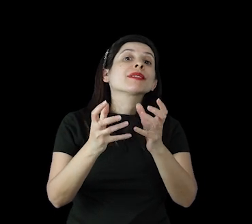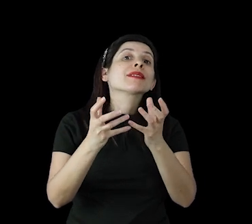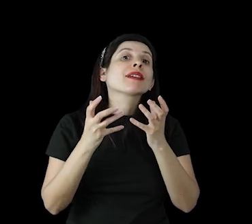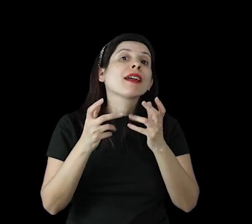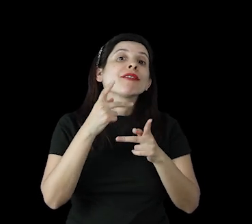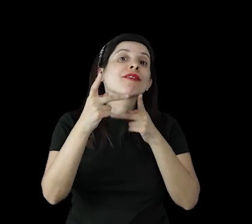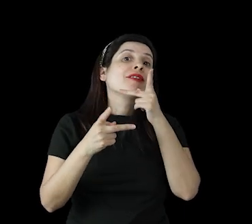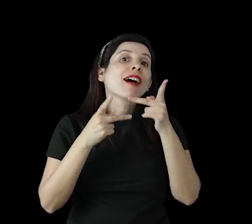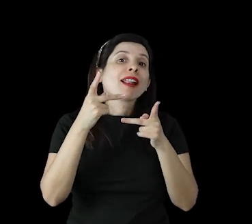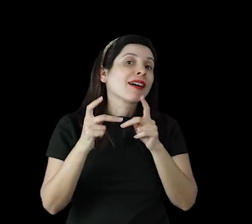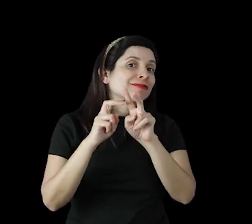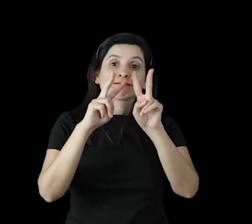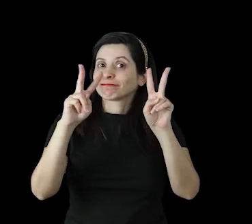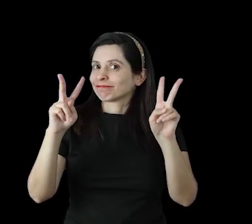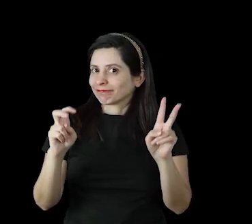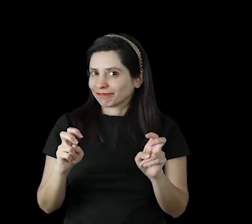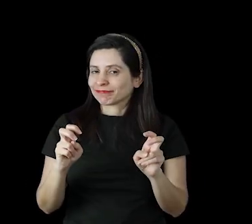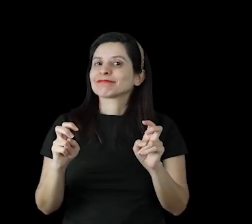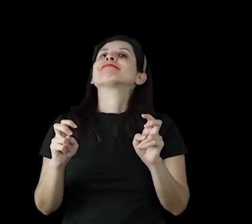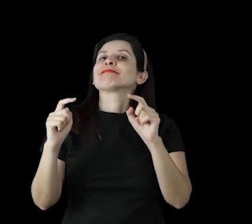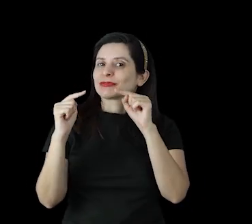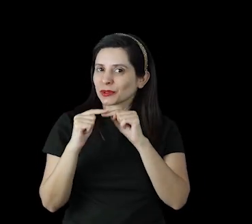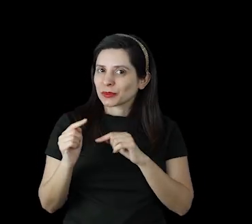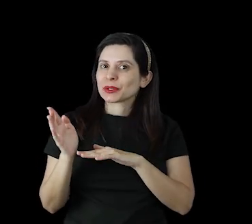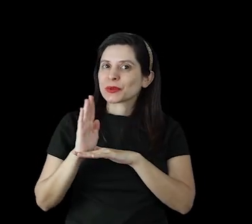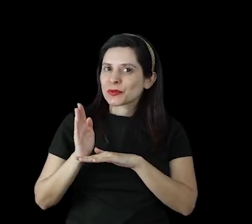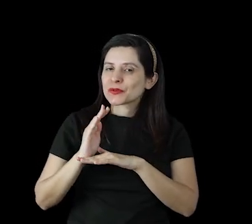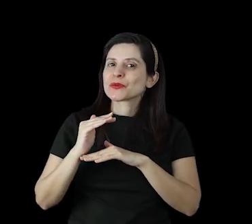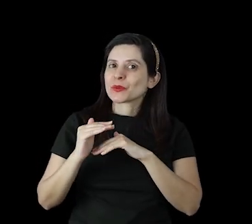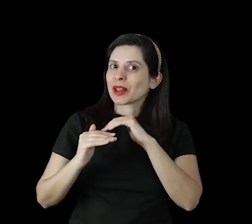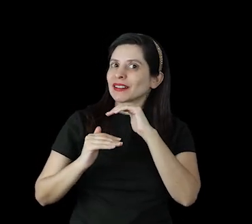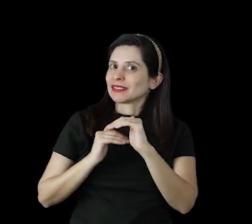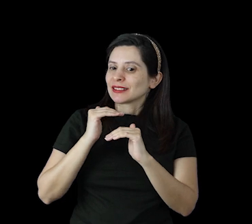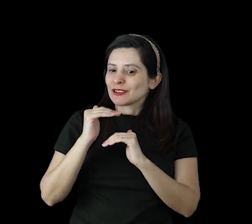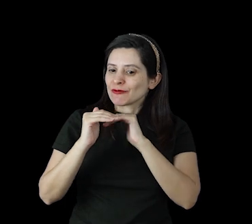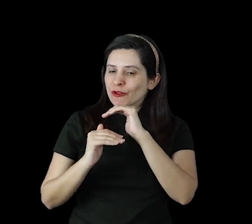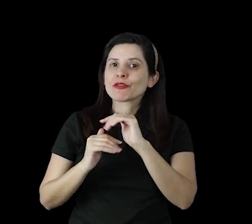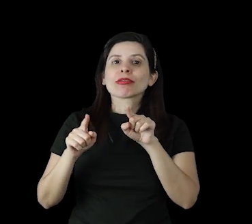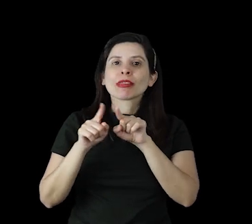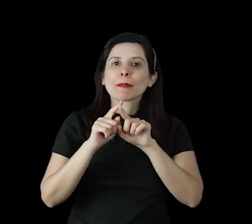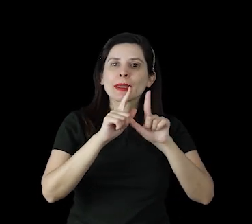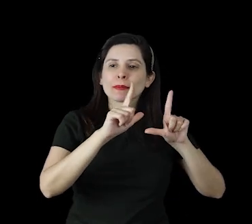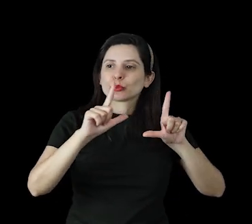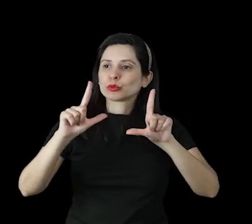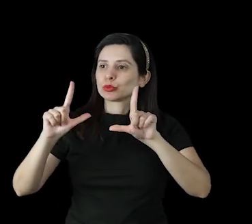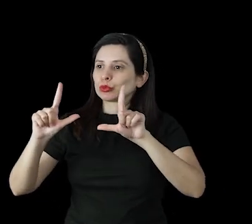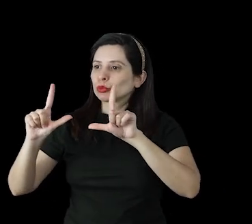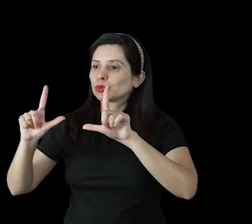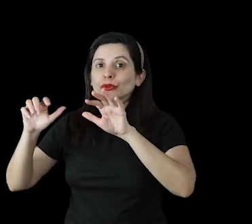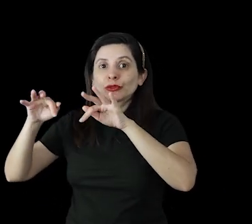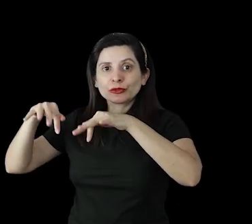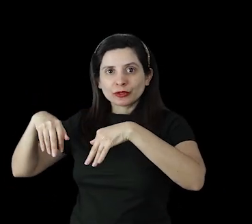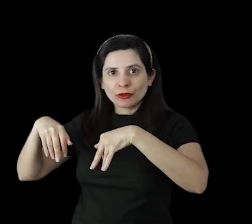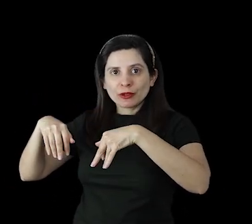falar. E isso tem muito a ver com o filme e com o desenvolvimento e com o final, né? Porque,